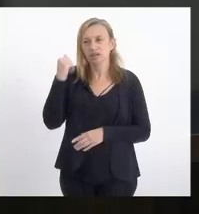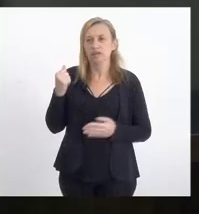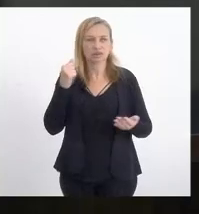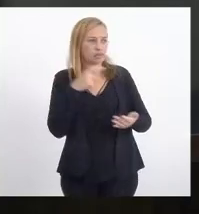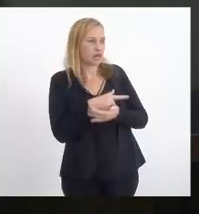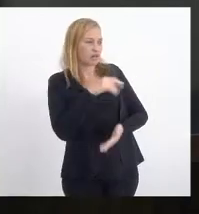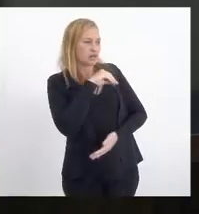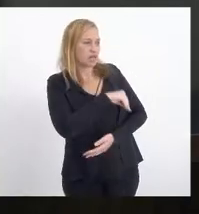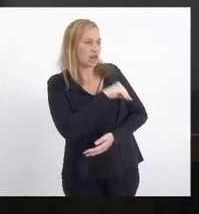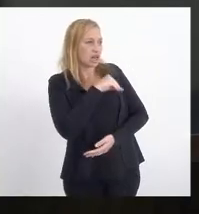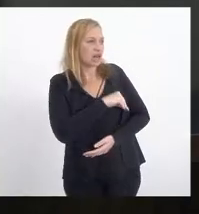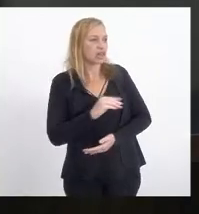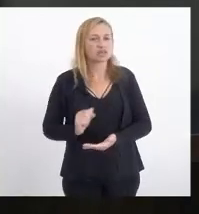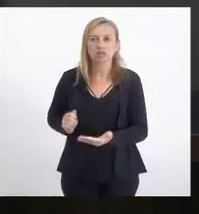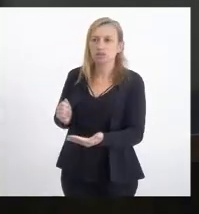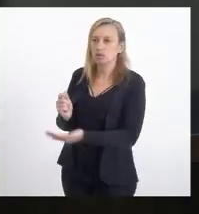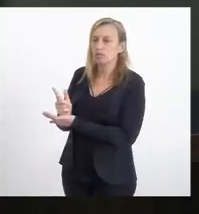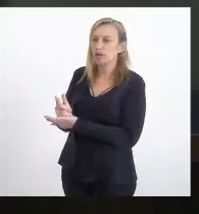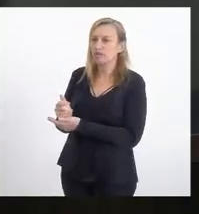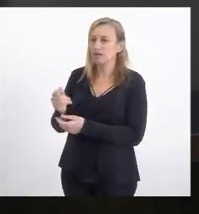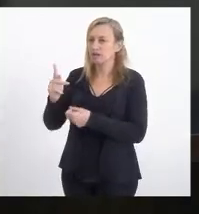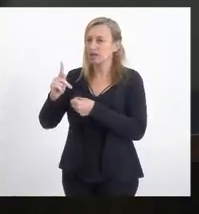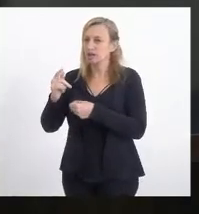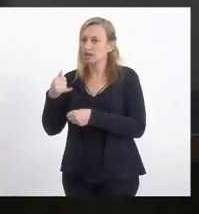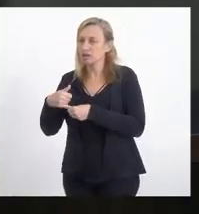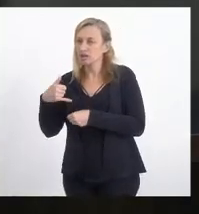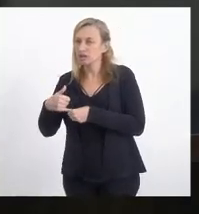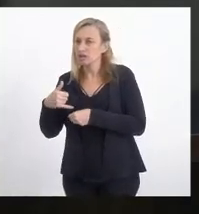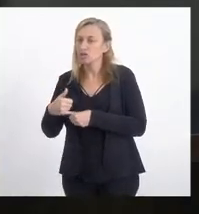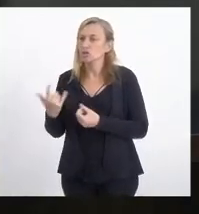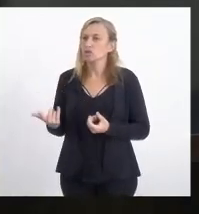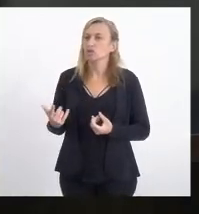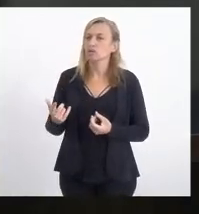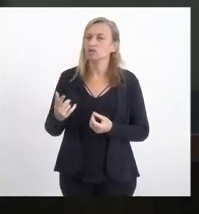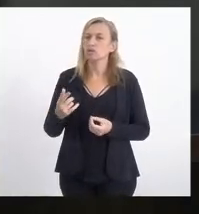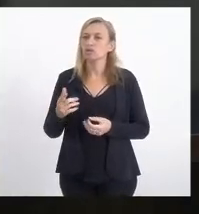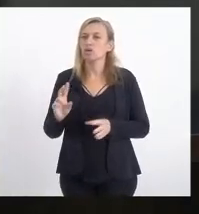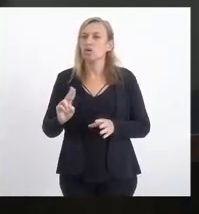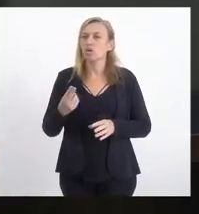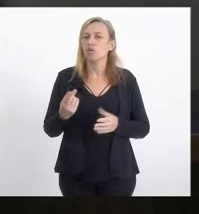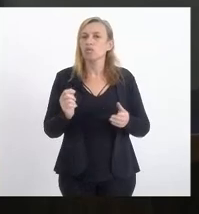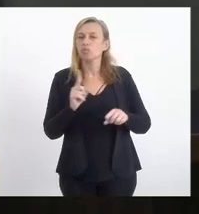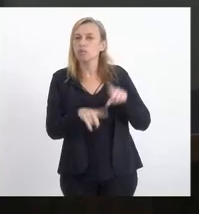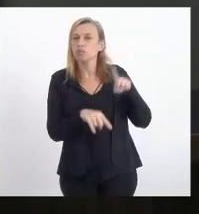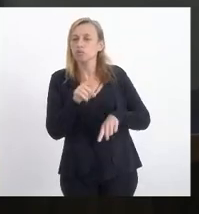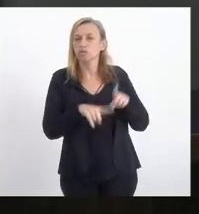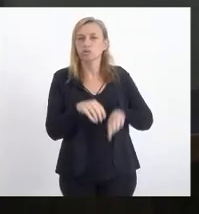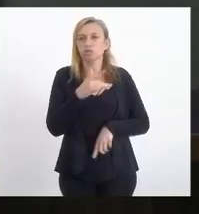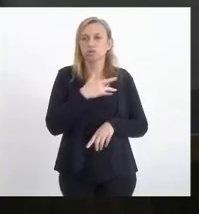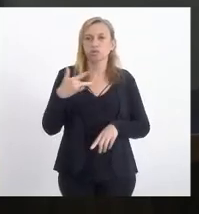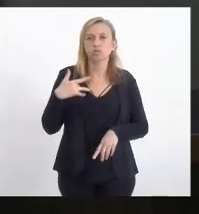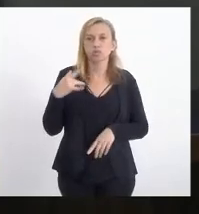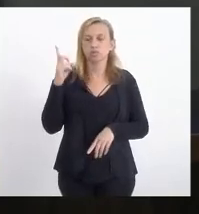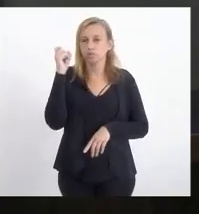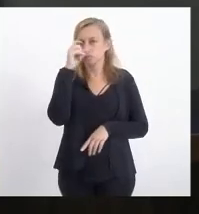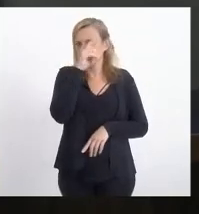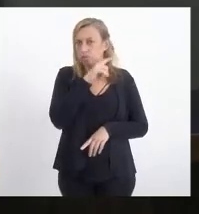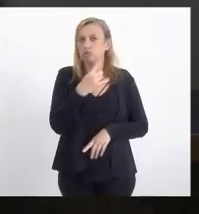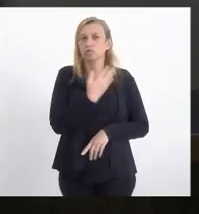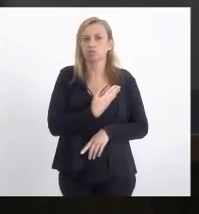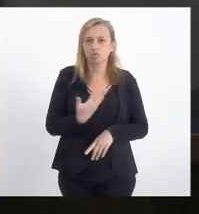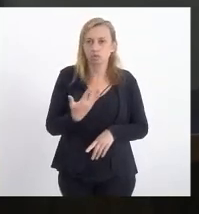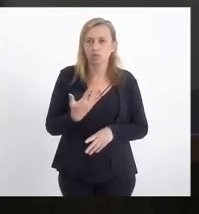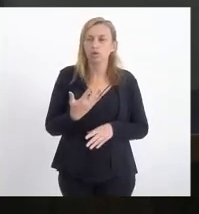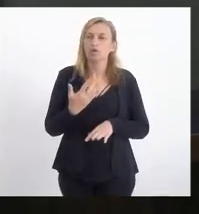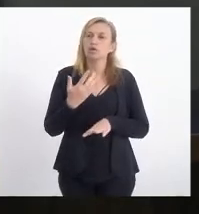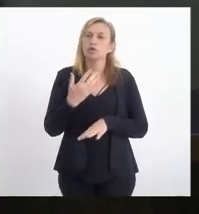se pagava salário se comprava a gasolina comprava insumos para a saúde de fato uma via-crúcis que o Rio